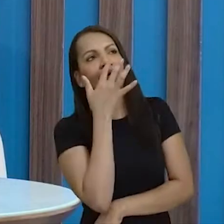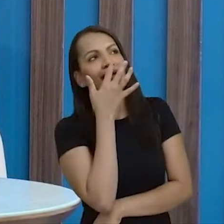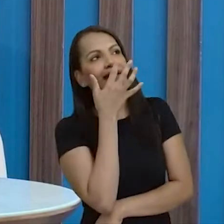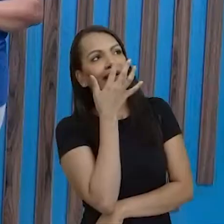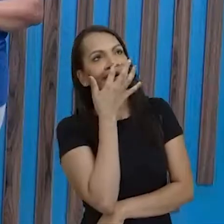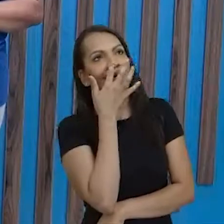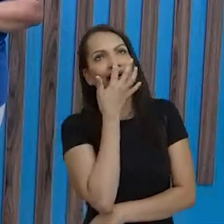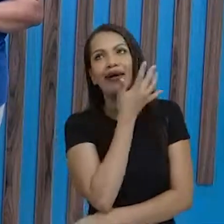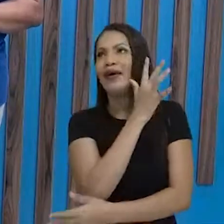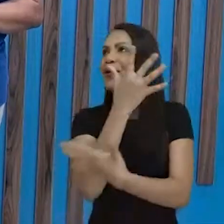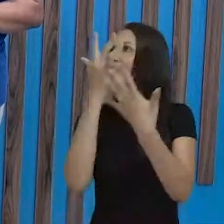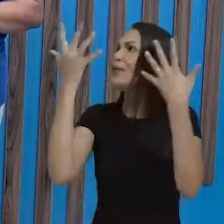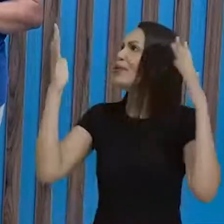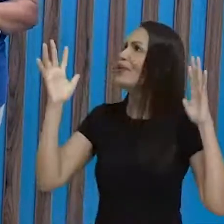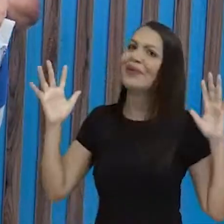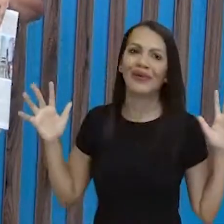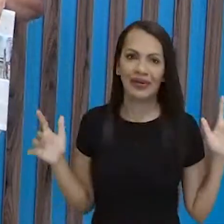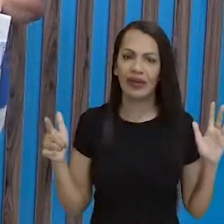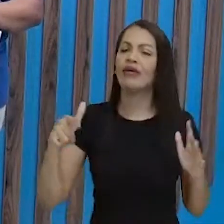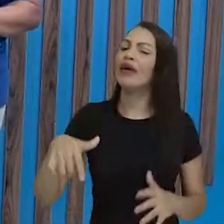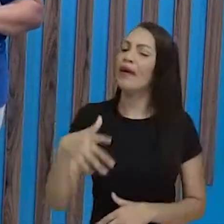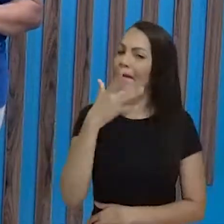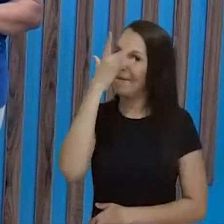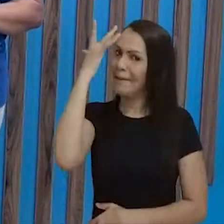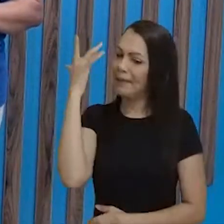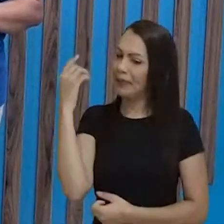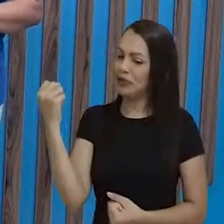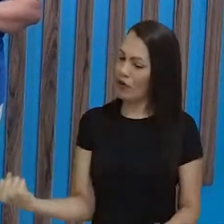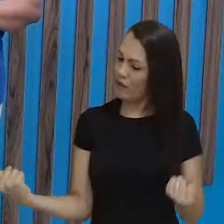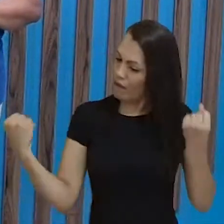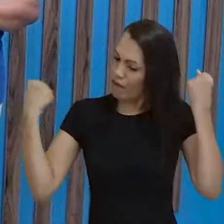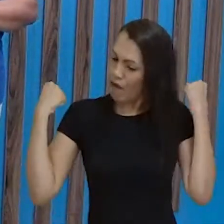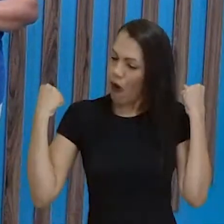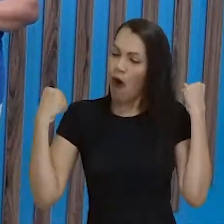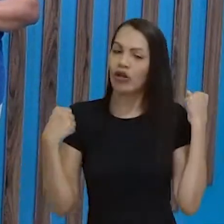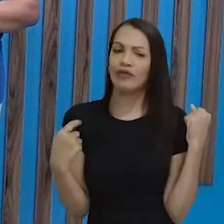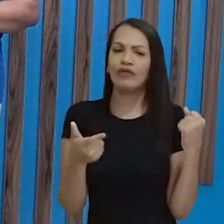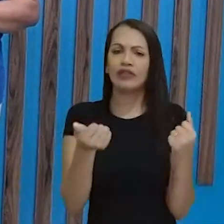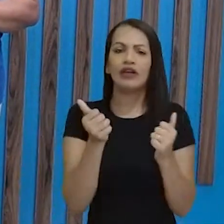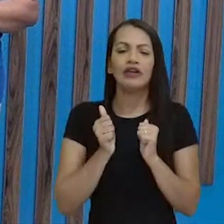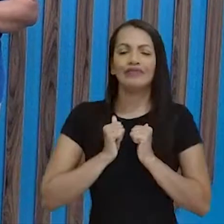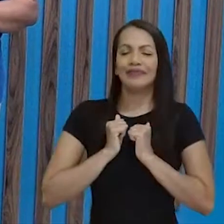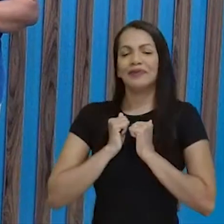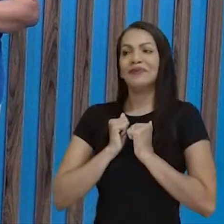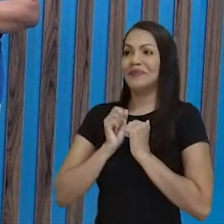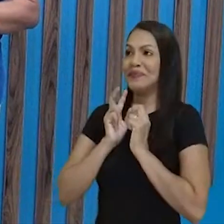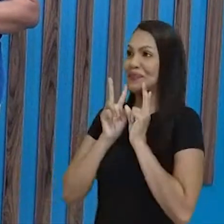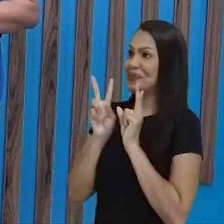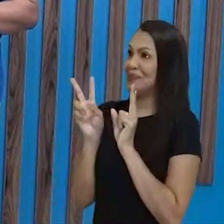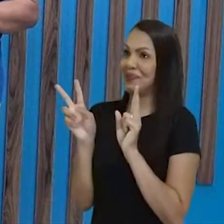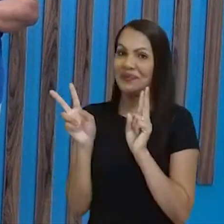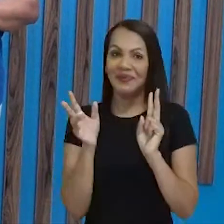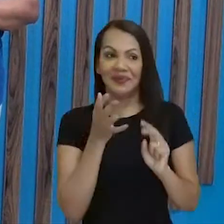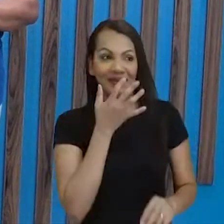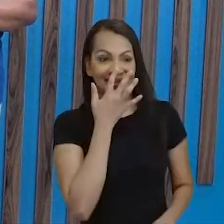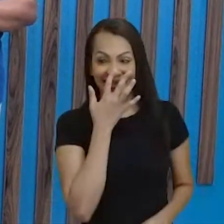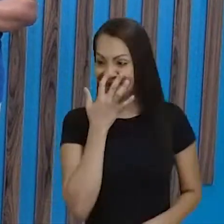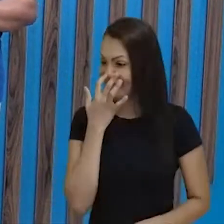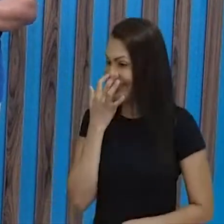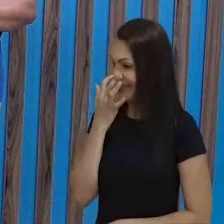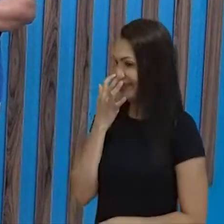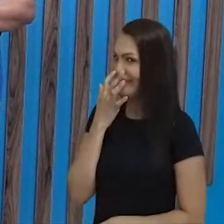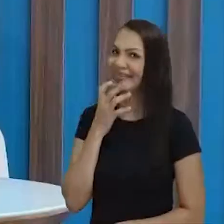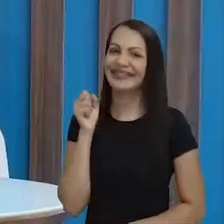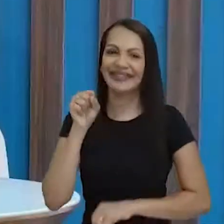Vá com alguém bem fortinho, viu? Para poder você ficar assim só de boa. Mas então, vamos seguir, né, professora? Porque a gente tem que falar sobre o líder